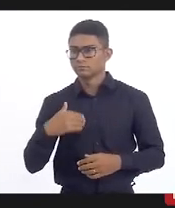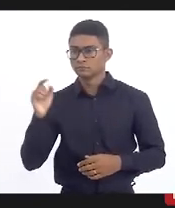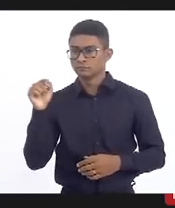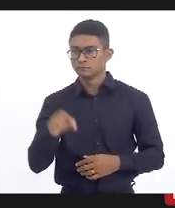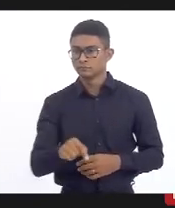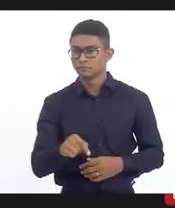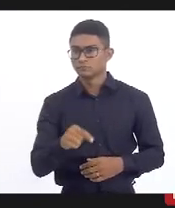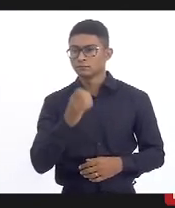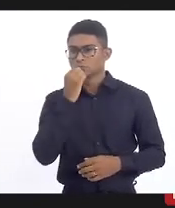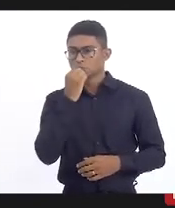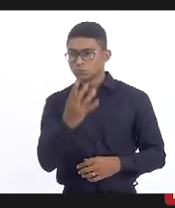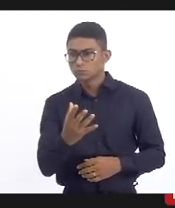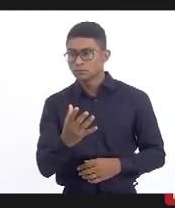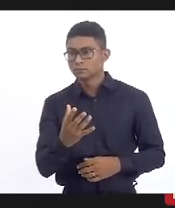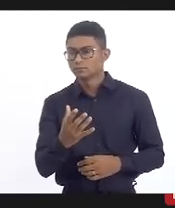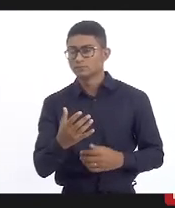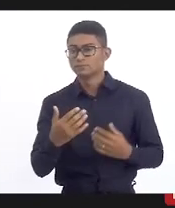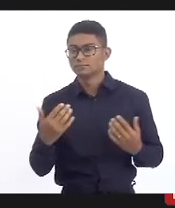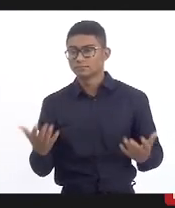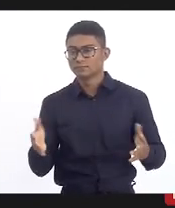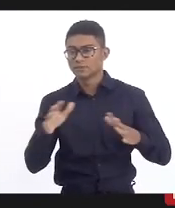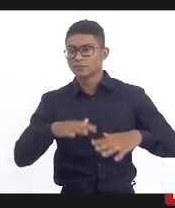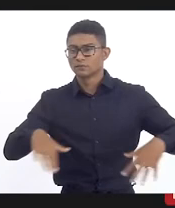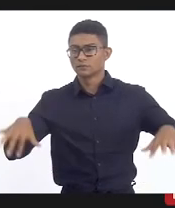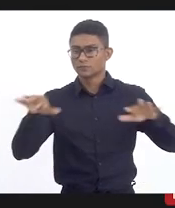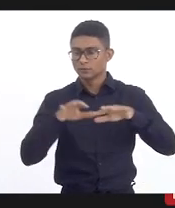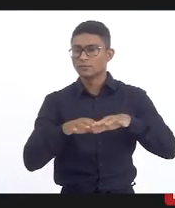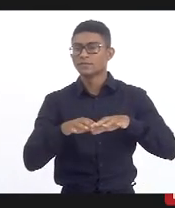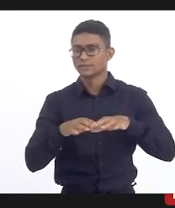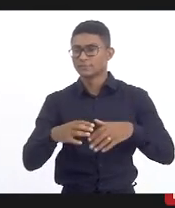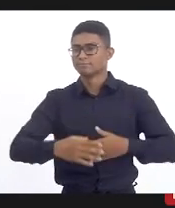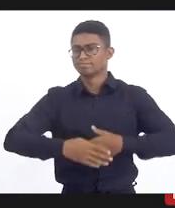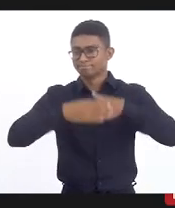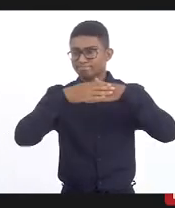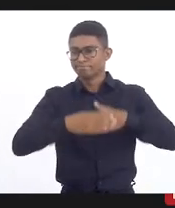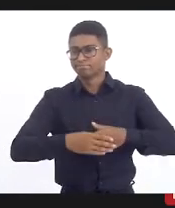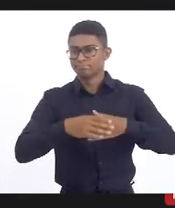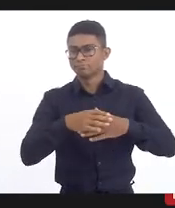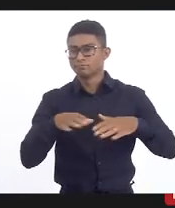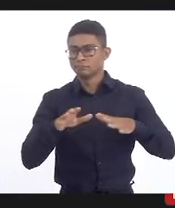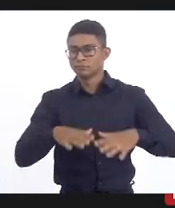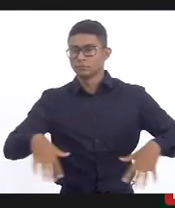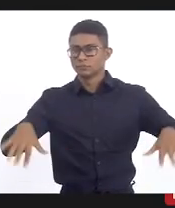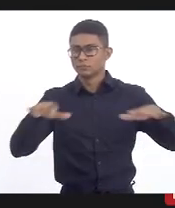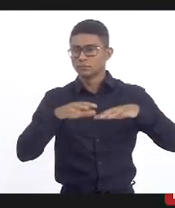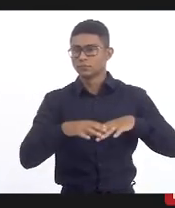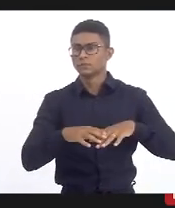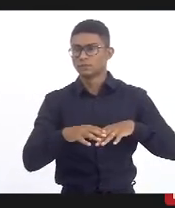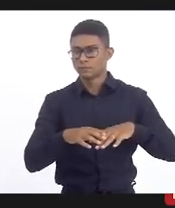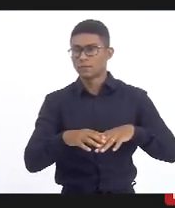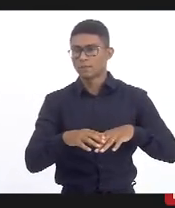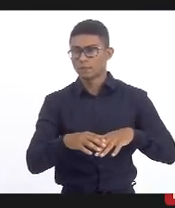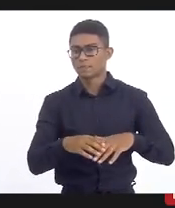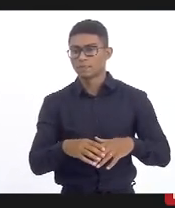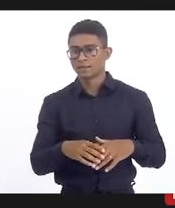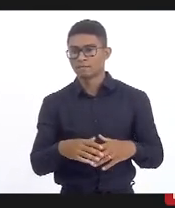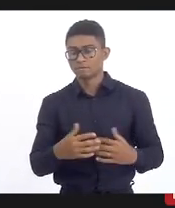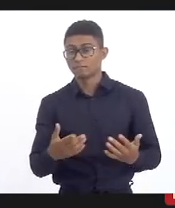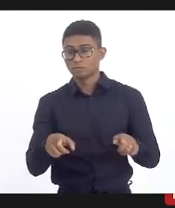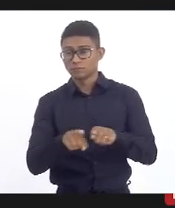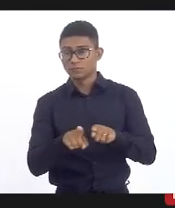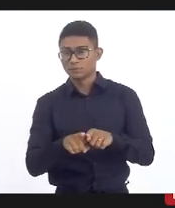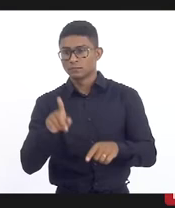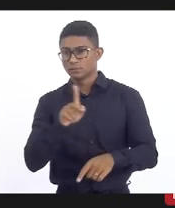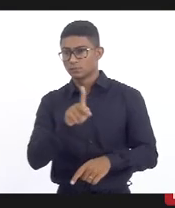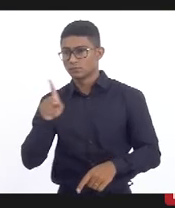os representantes do Ministério Público, da Defensoria e todos os servidores públicos pelo dia de 28. Né? Professor Adacto, para